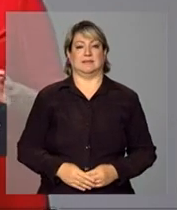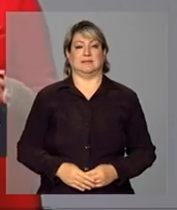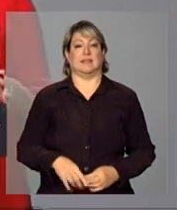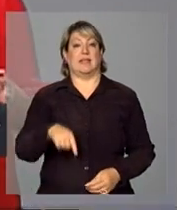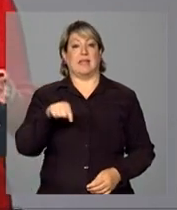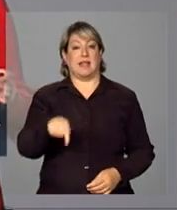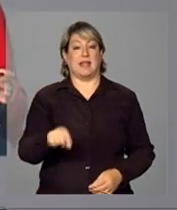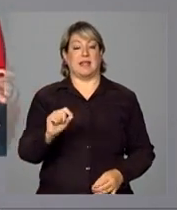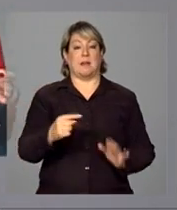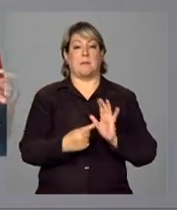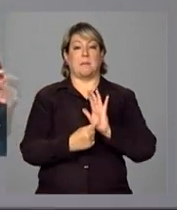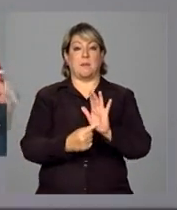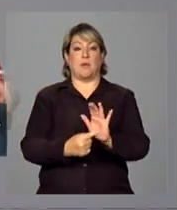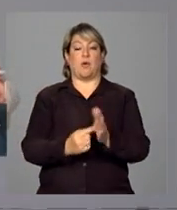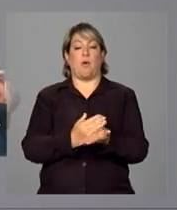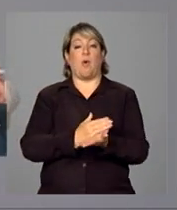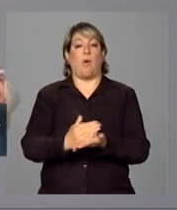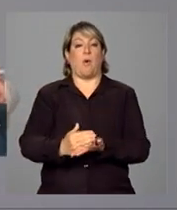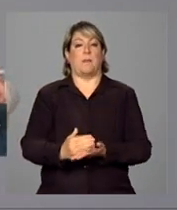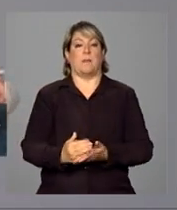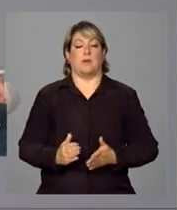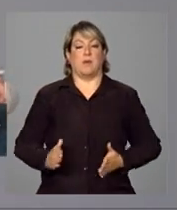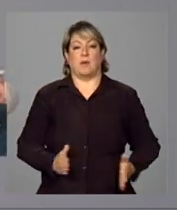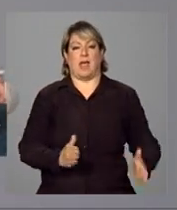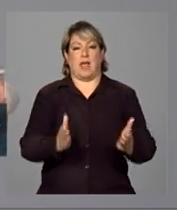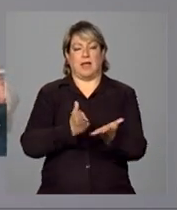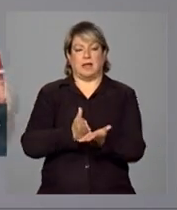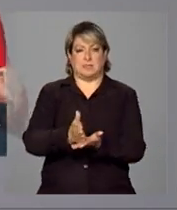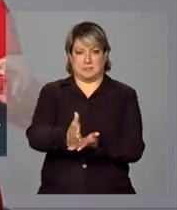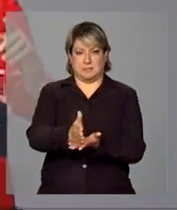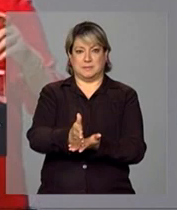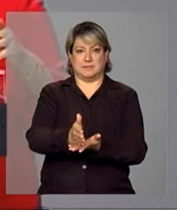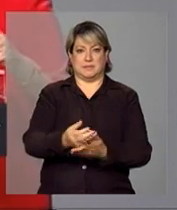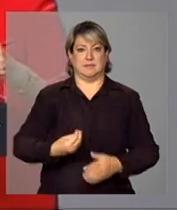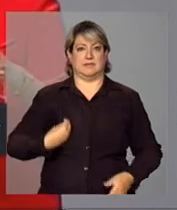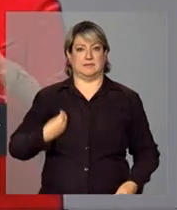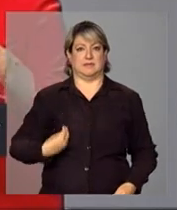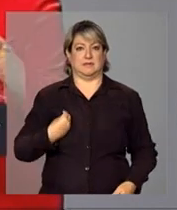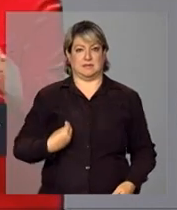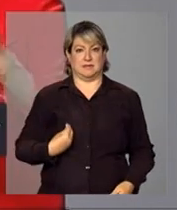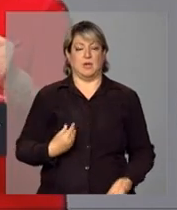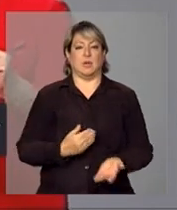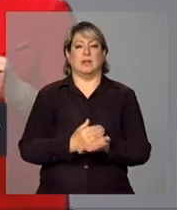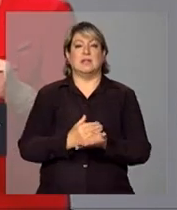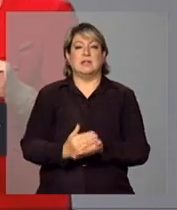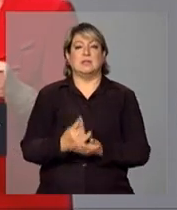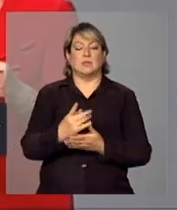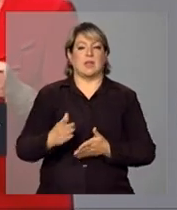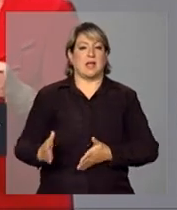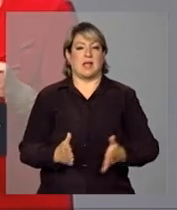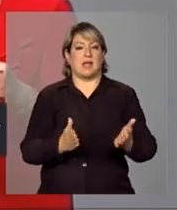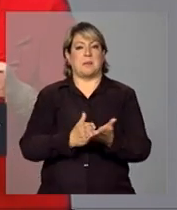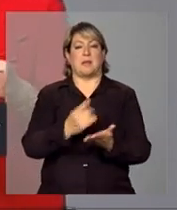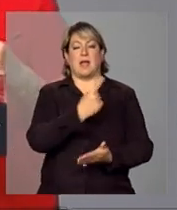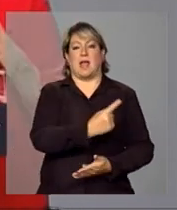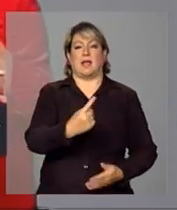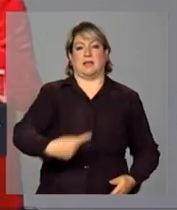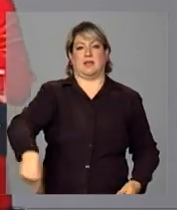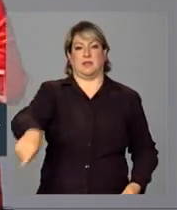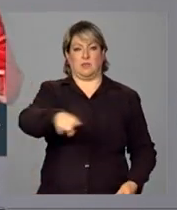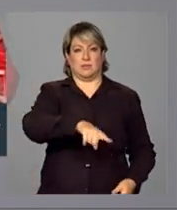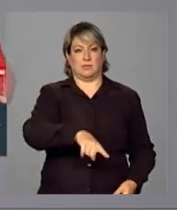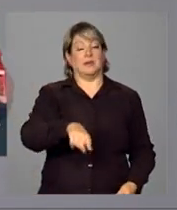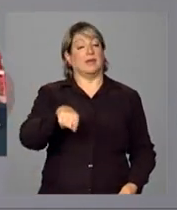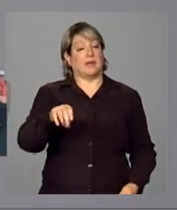ela marca o início de uma caminhada. Ela marca o início de uma caminhada para cada um. E